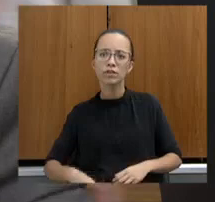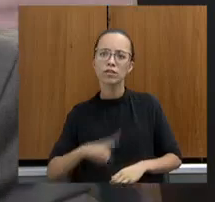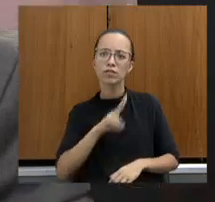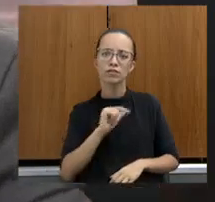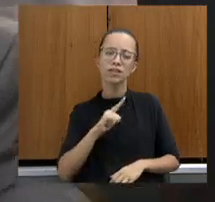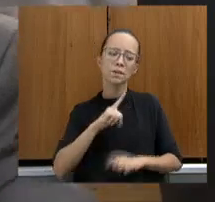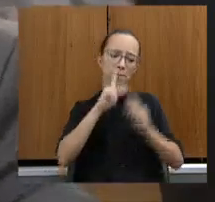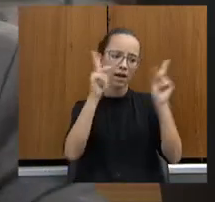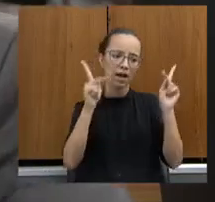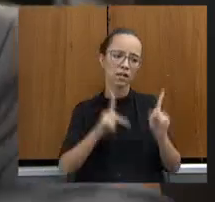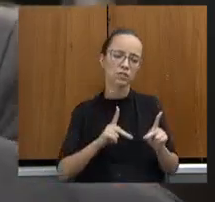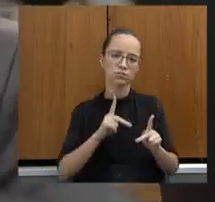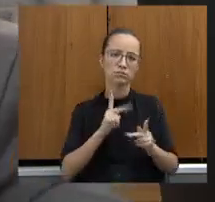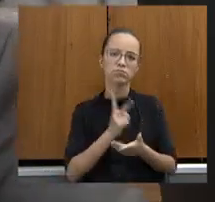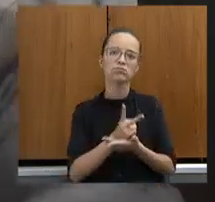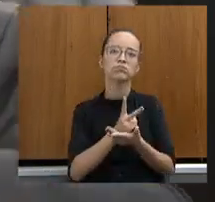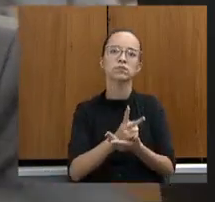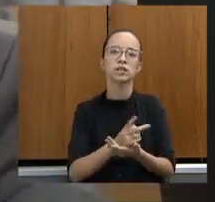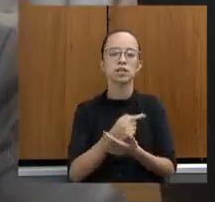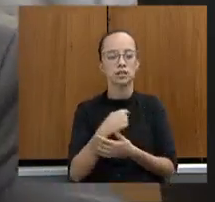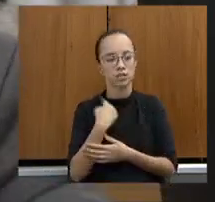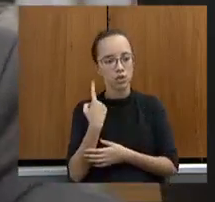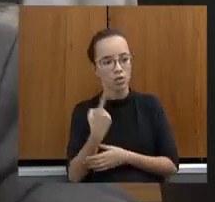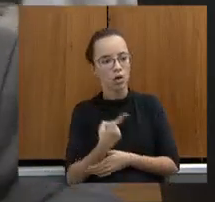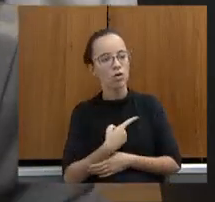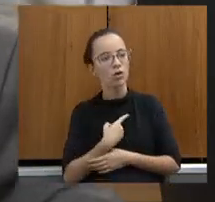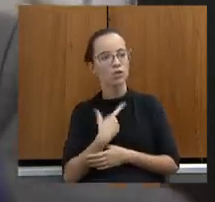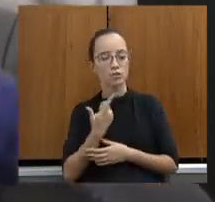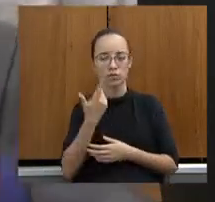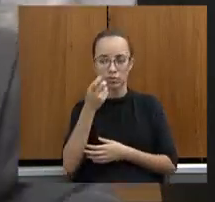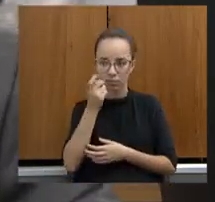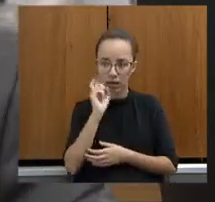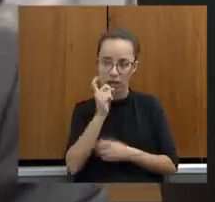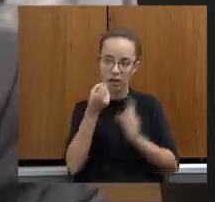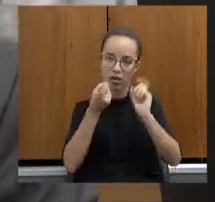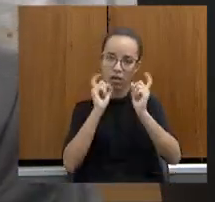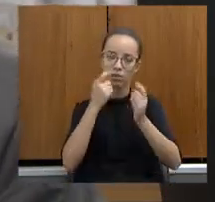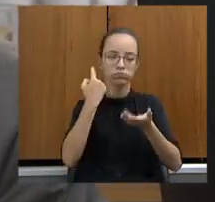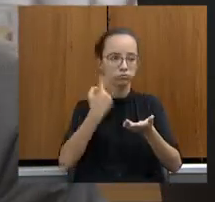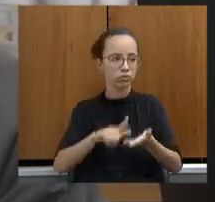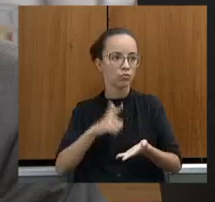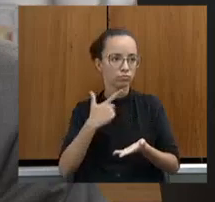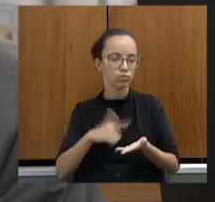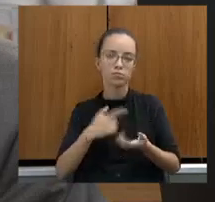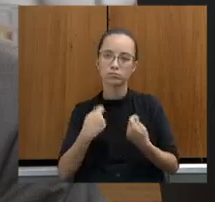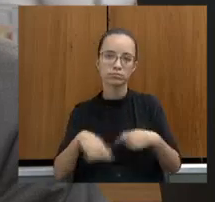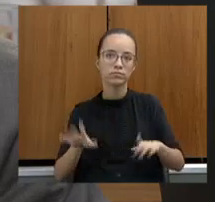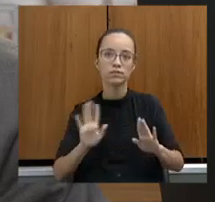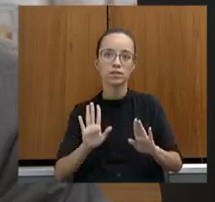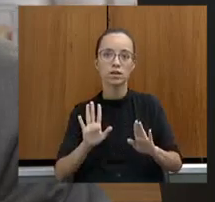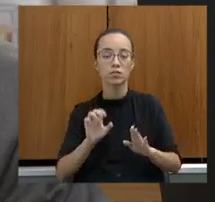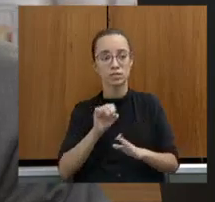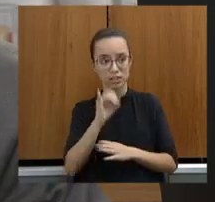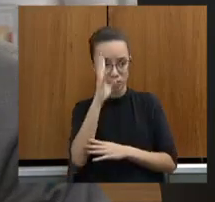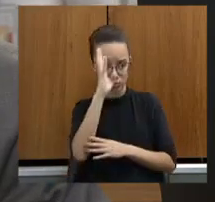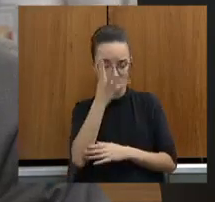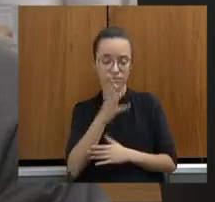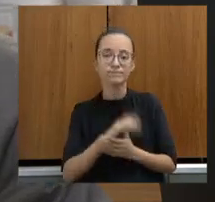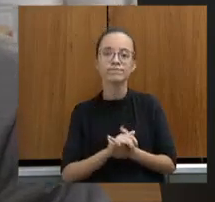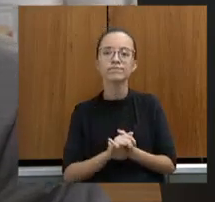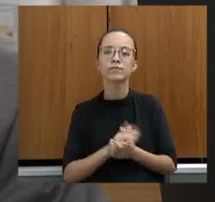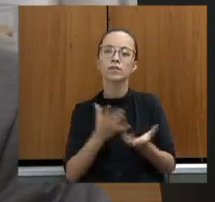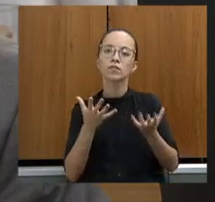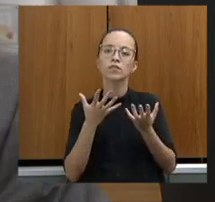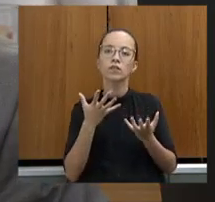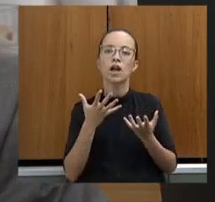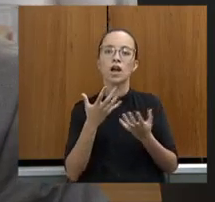a gente não precisa trazer audiência pouco um atrás da outra para cobrar o mesmo assunto quero secretário